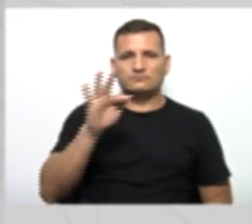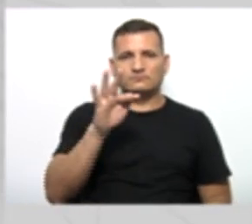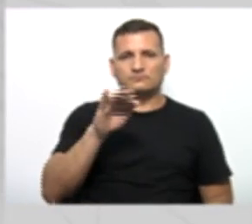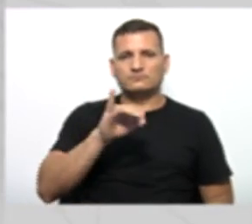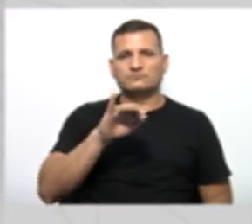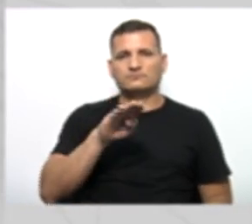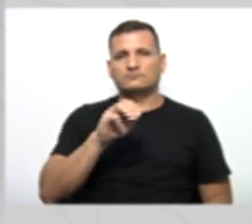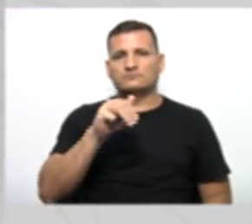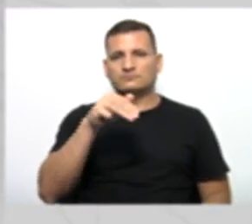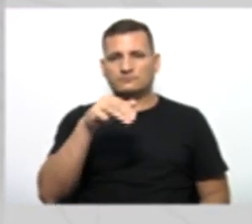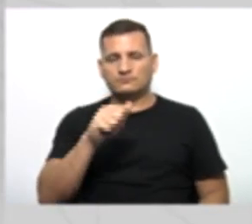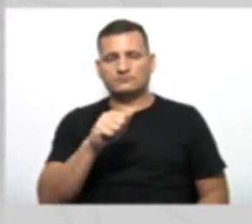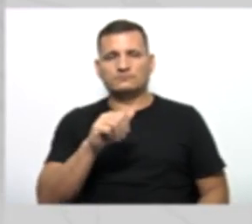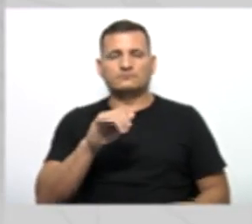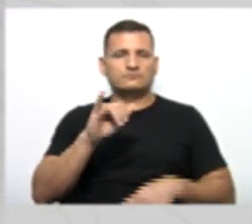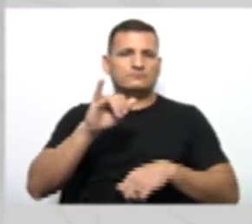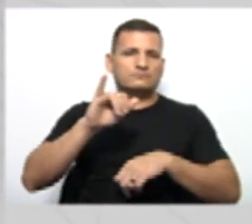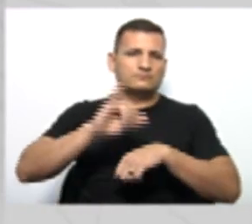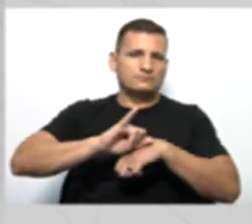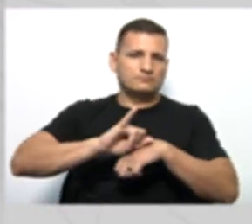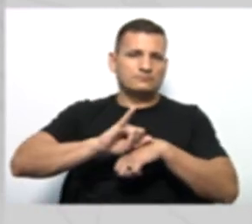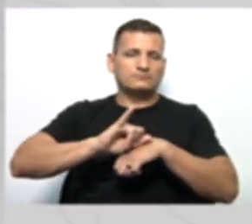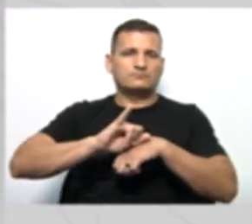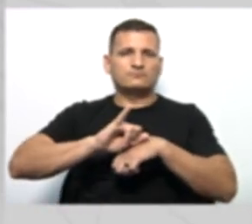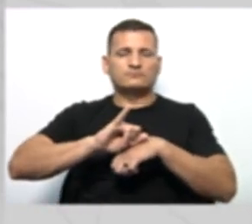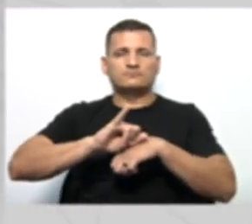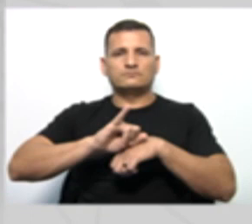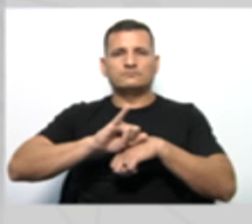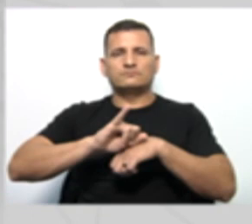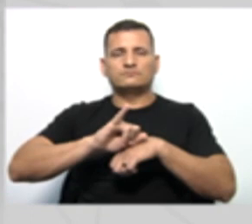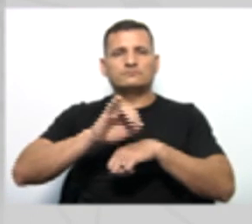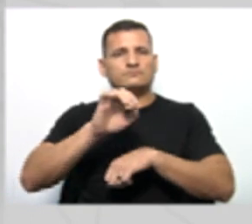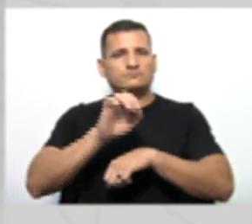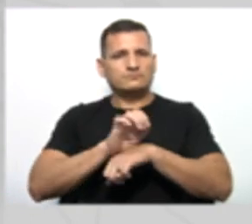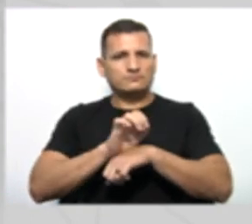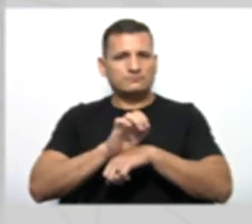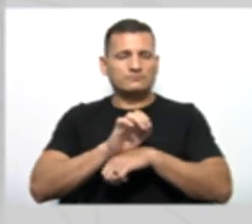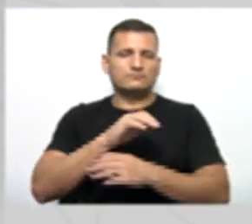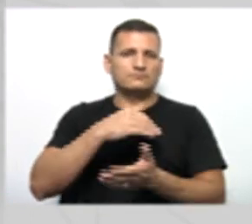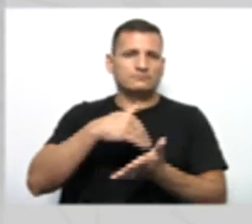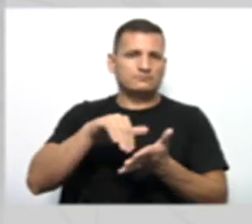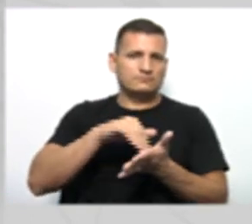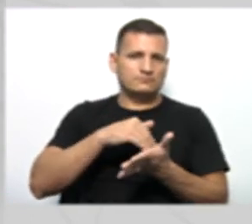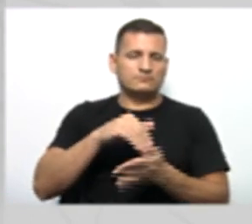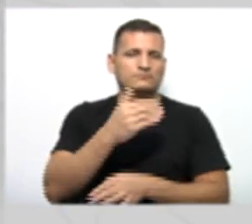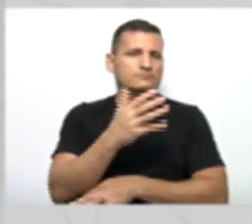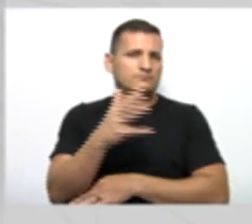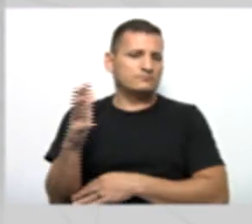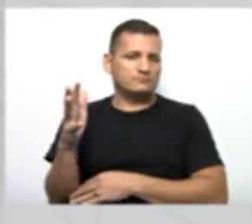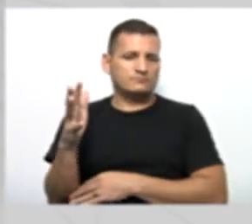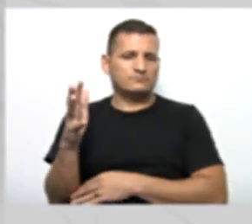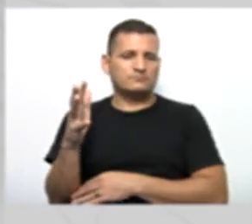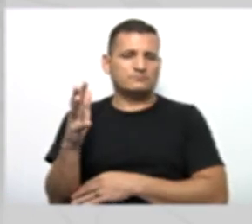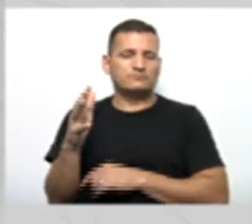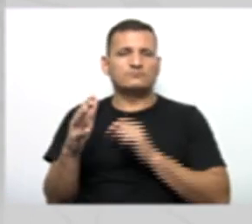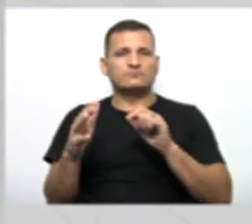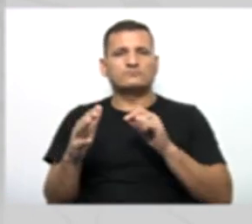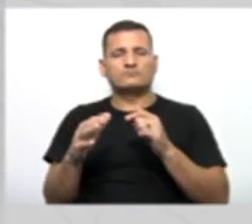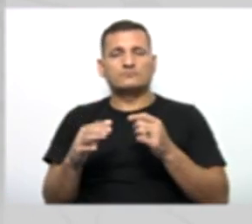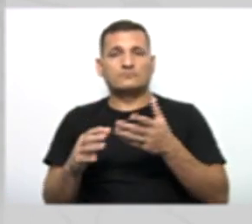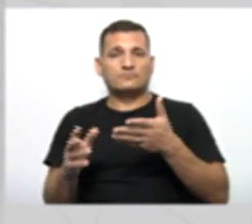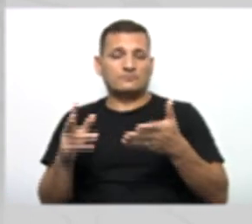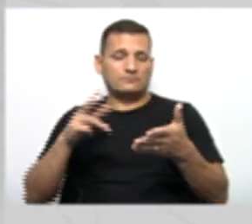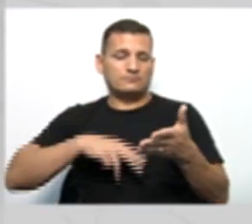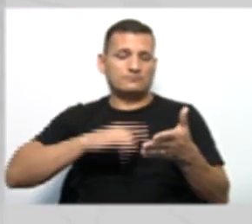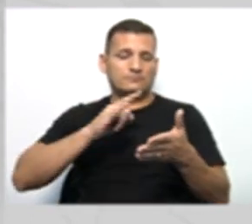nos âmbitos municipais, estaduais e secretarias de meio ambiente, vão se basear no EIA-RIMA.